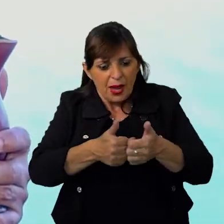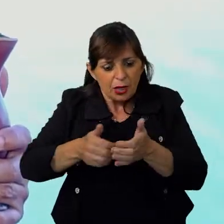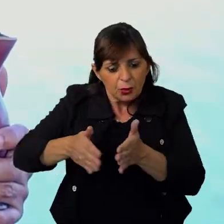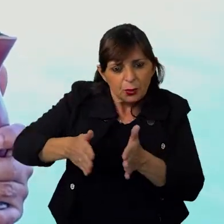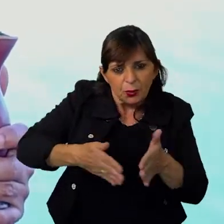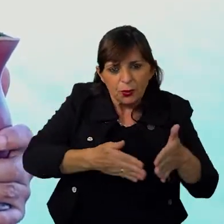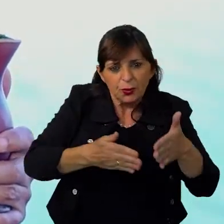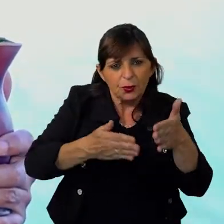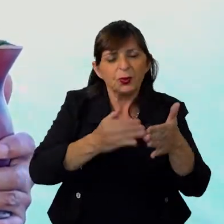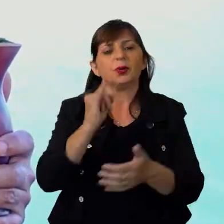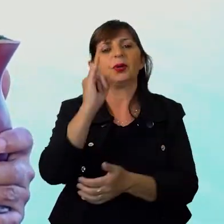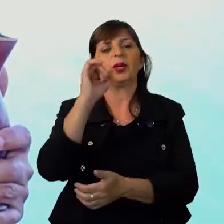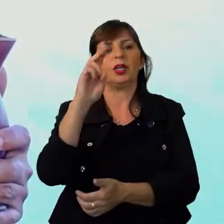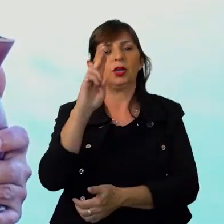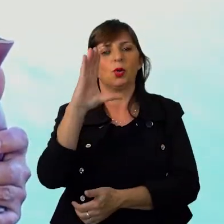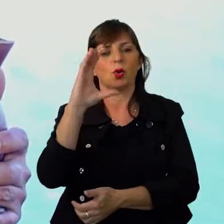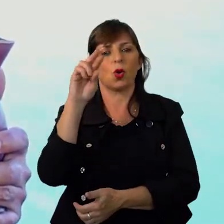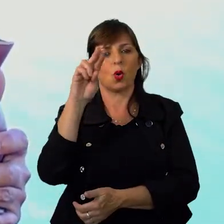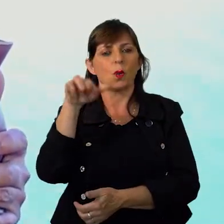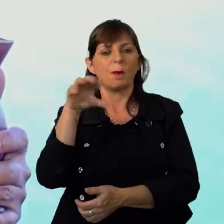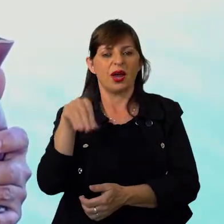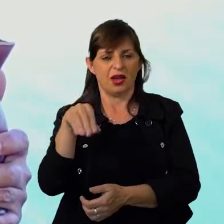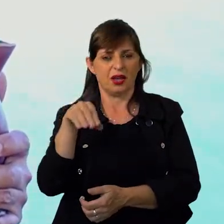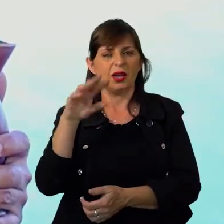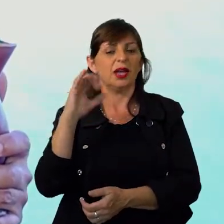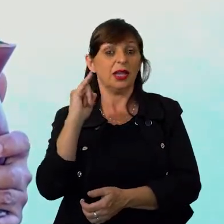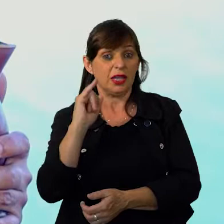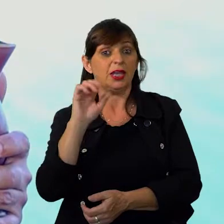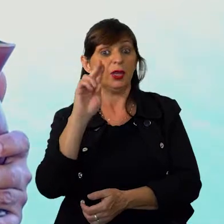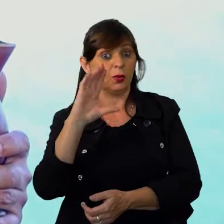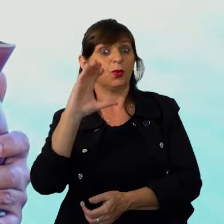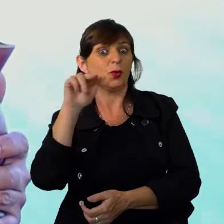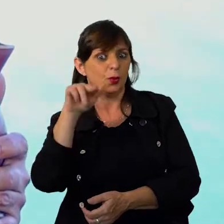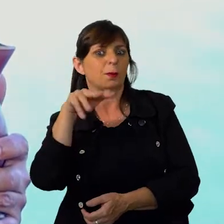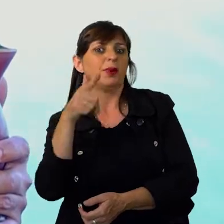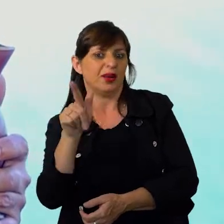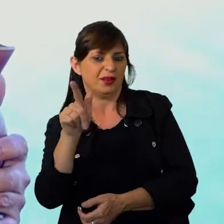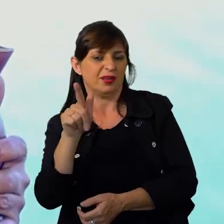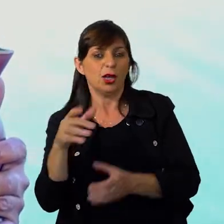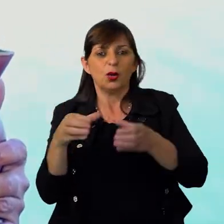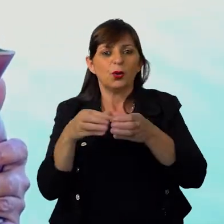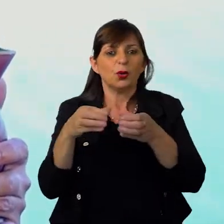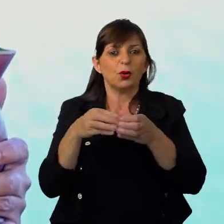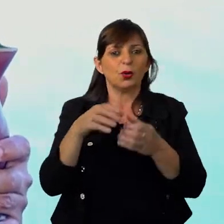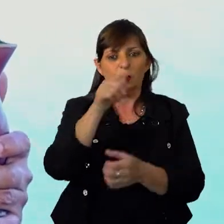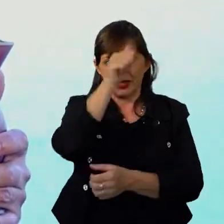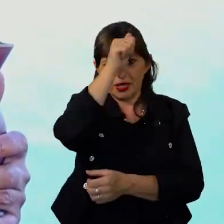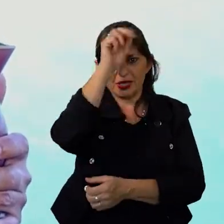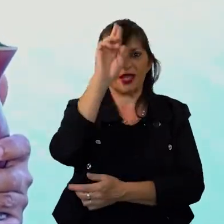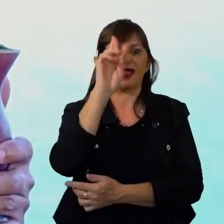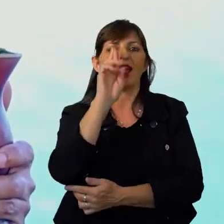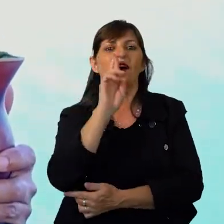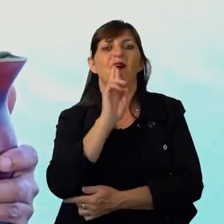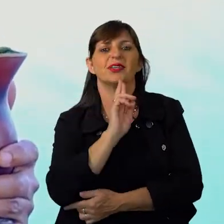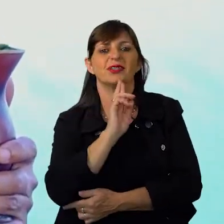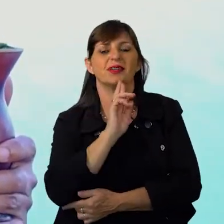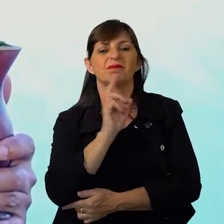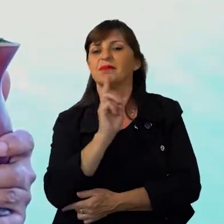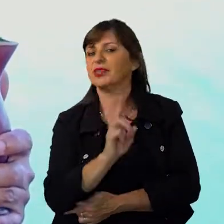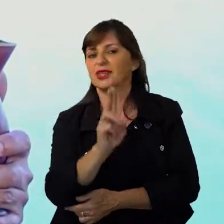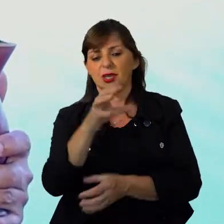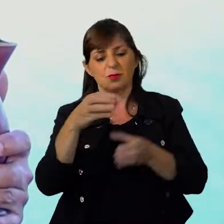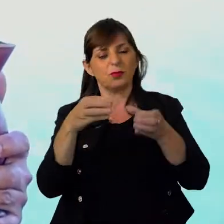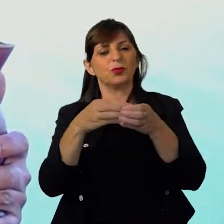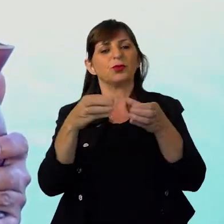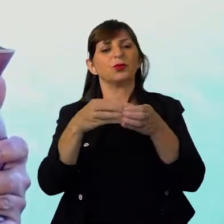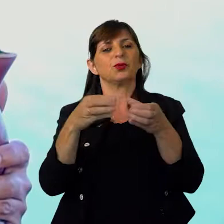o grupo Os costeiros e Santa Rosa que todo ano tem um encontro só para compor músicas em premiação